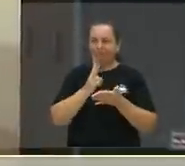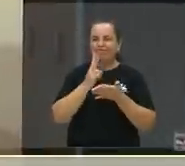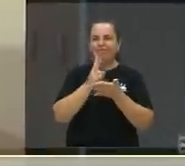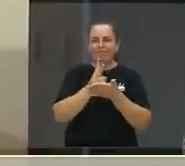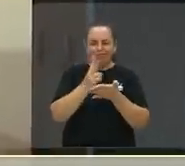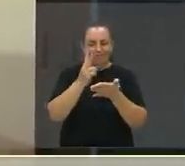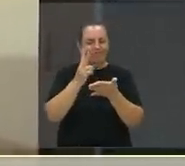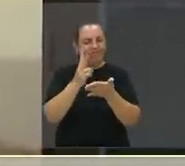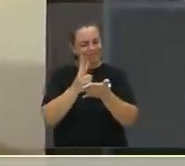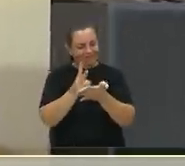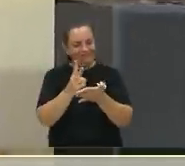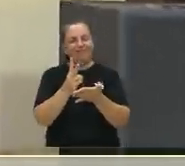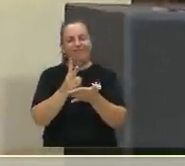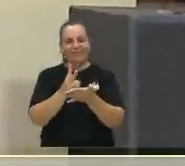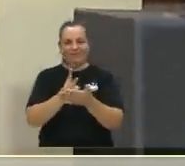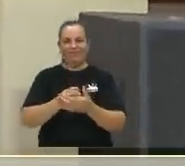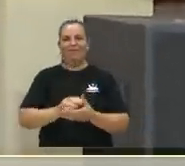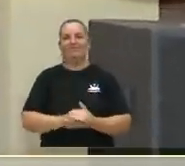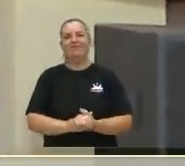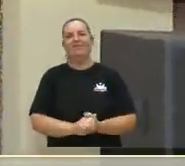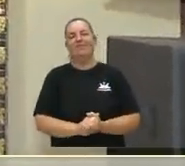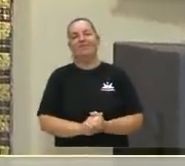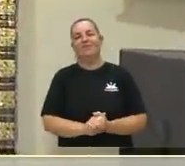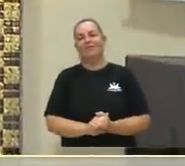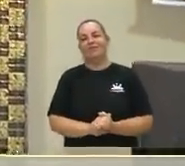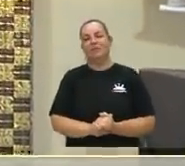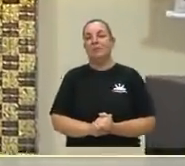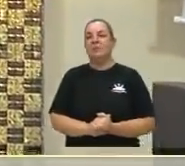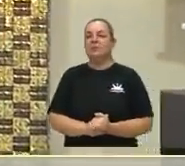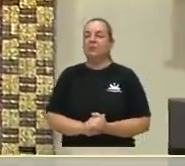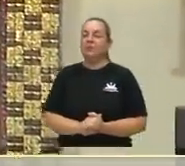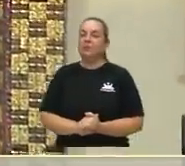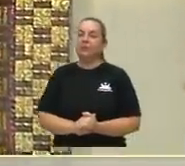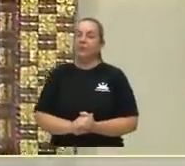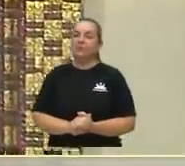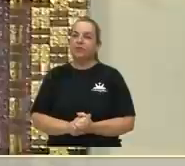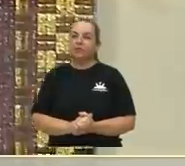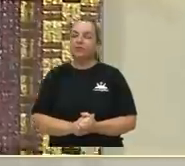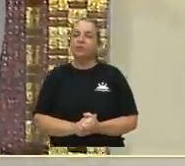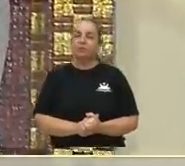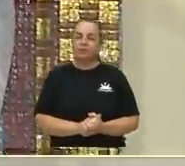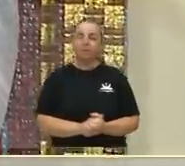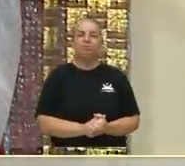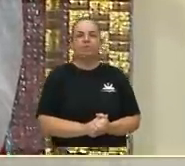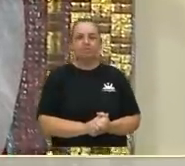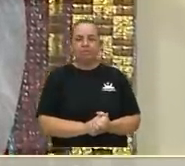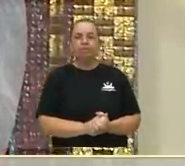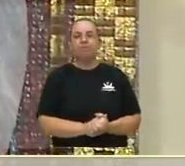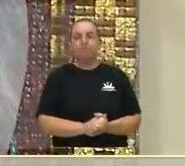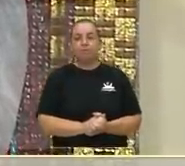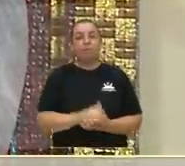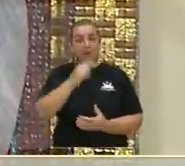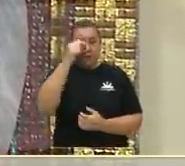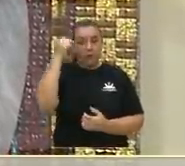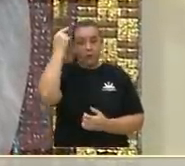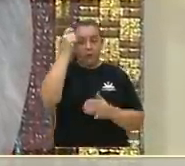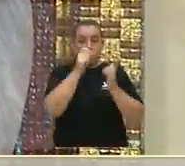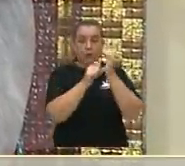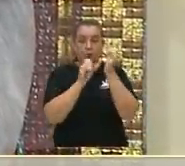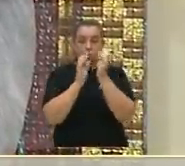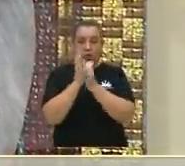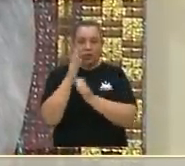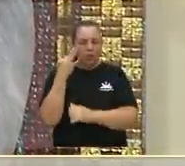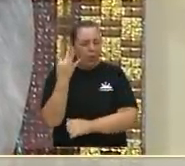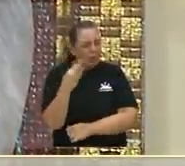simples ser é claro as santas chagas